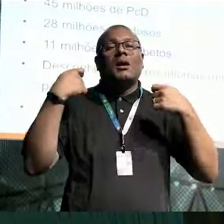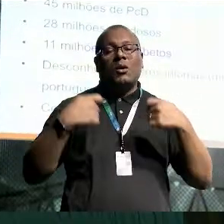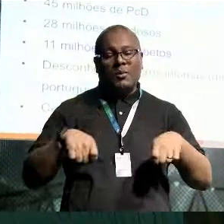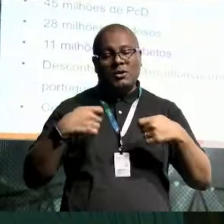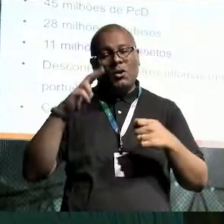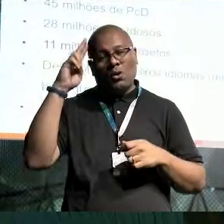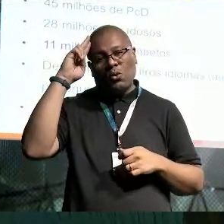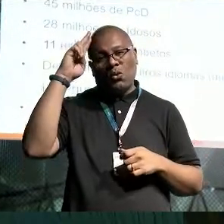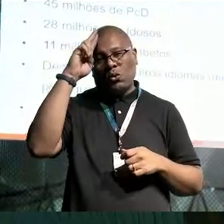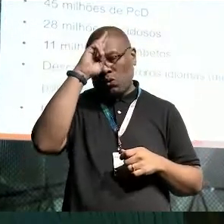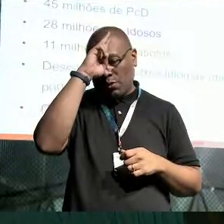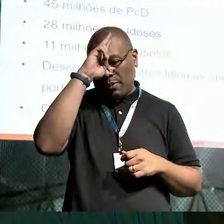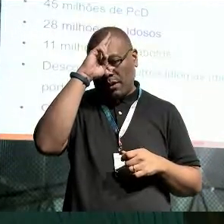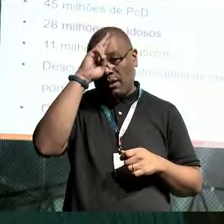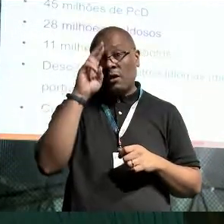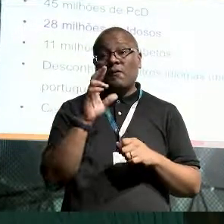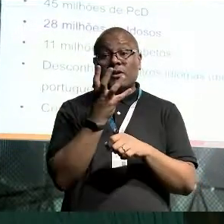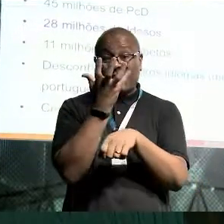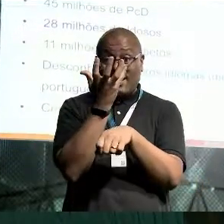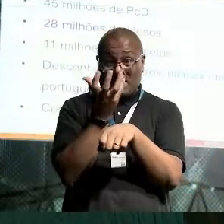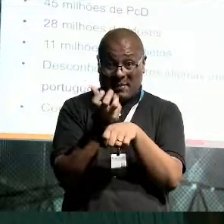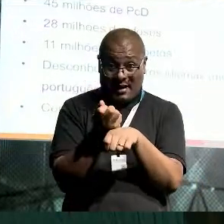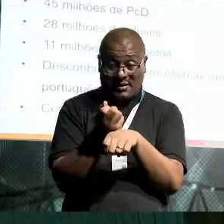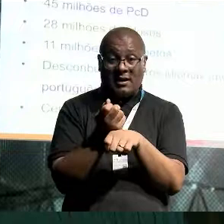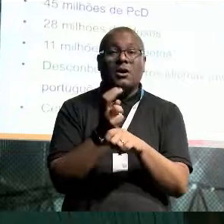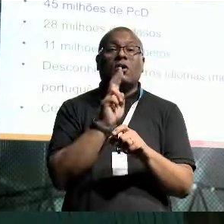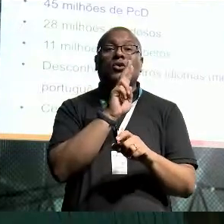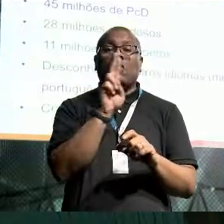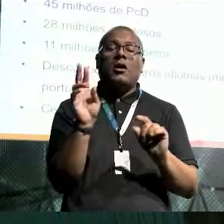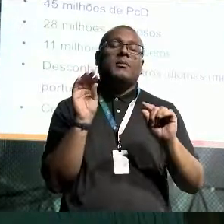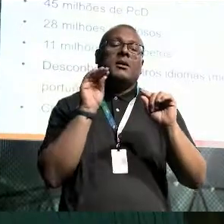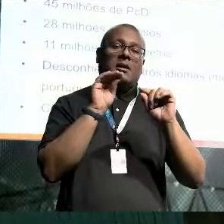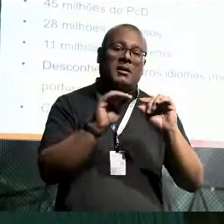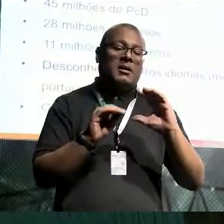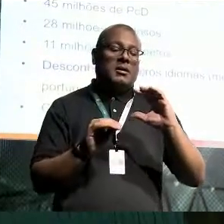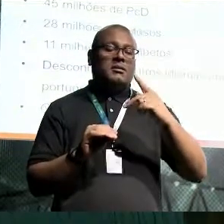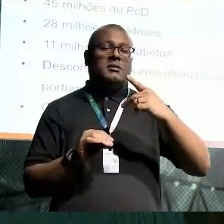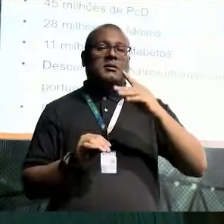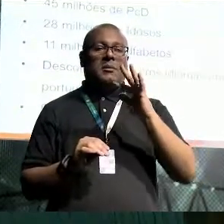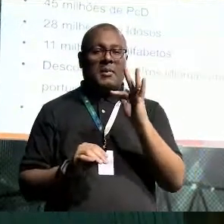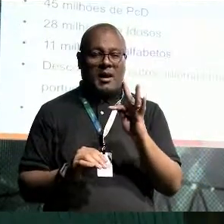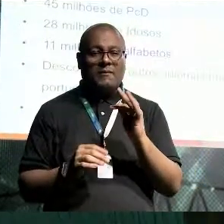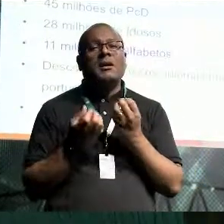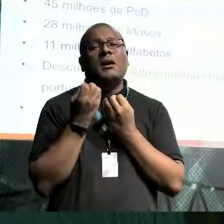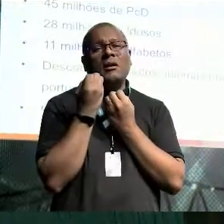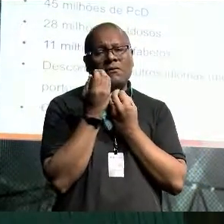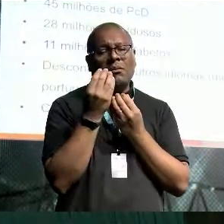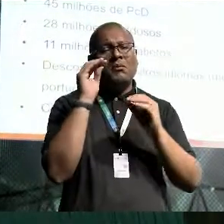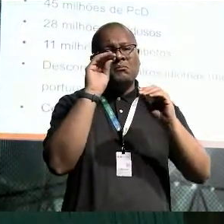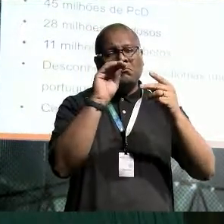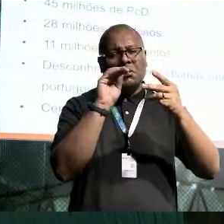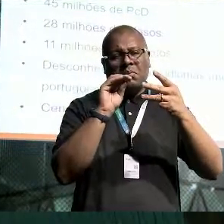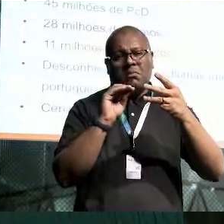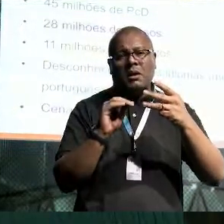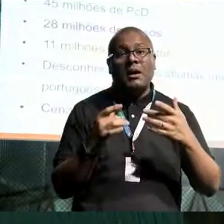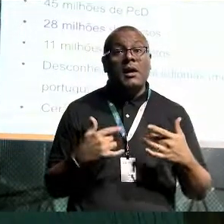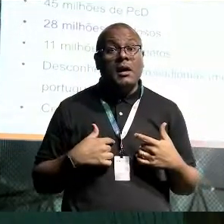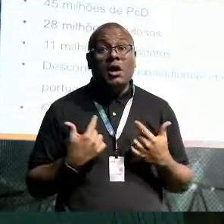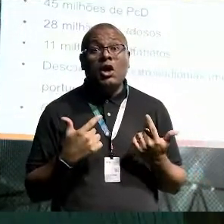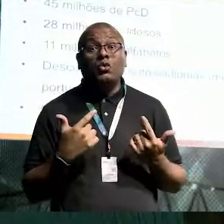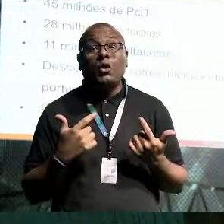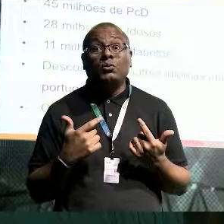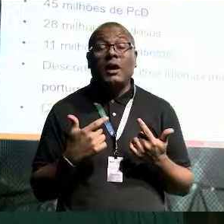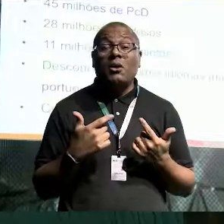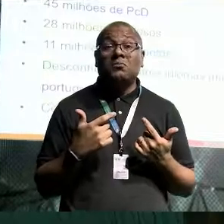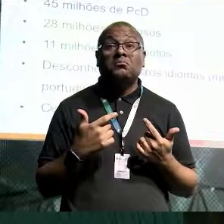pegar o Uber. E quando você faz a instalação do Uber, você precisa colocar seu nome, seu CPF, enfim, todas as informações. E se eu não tenho